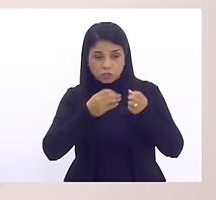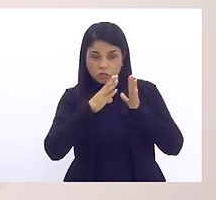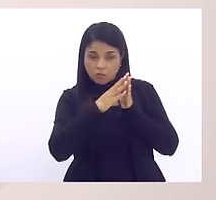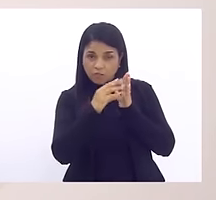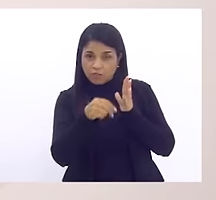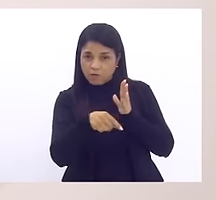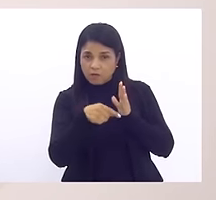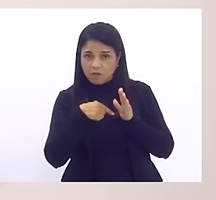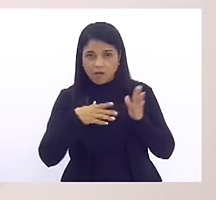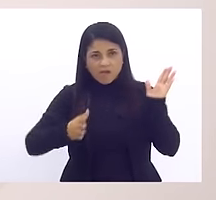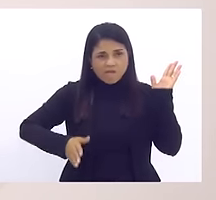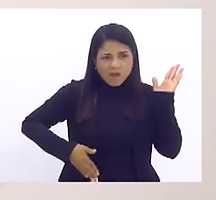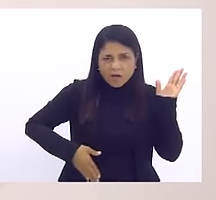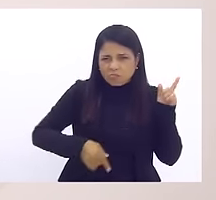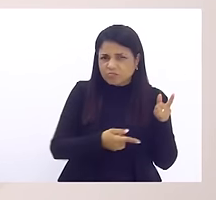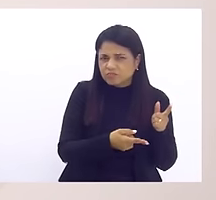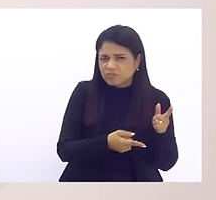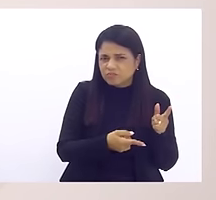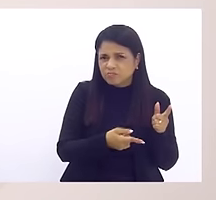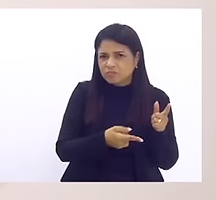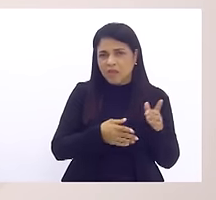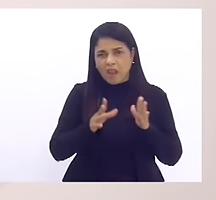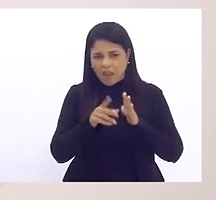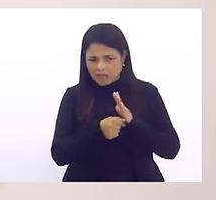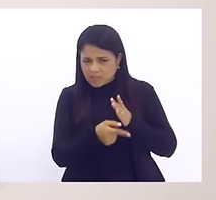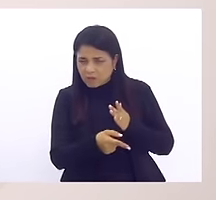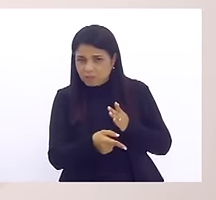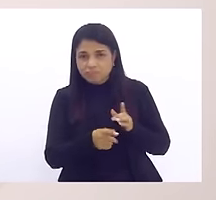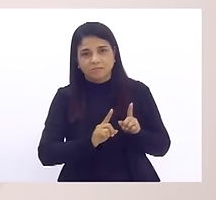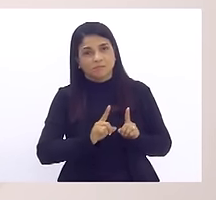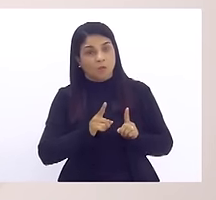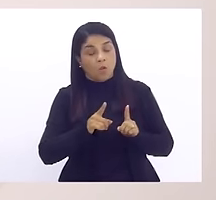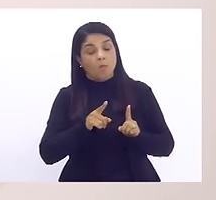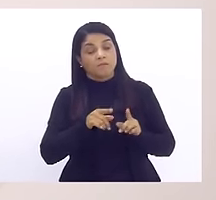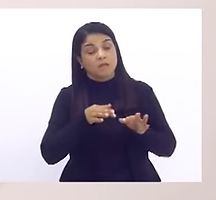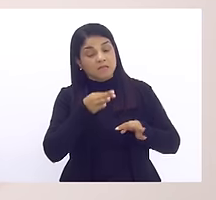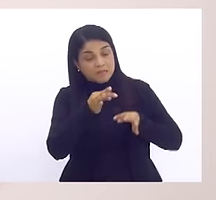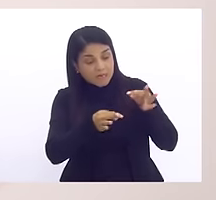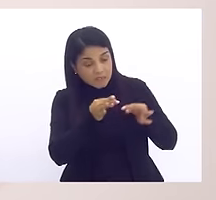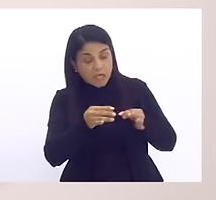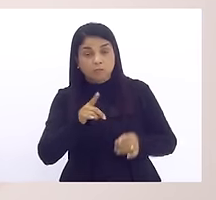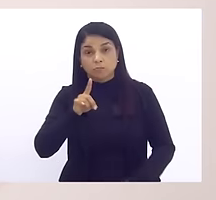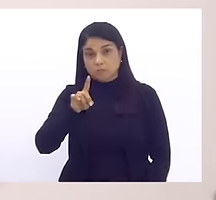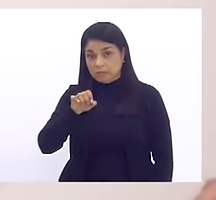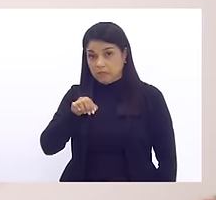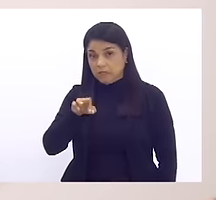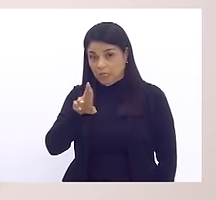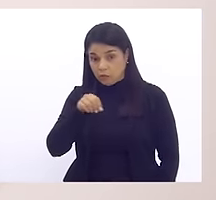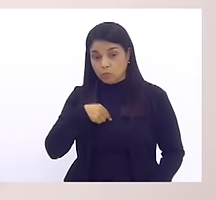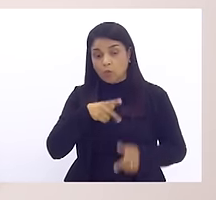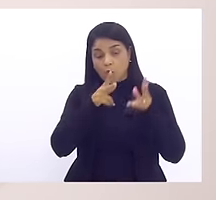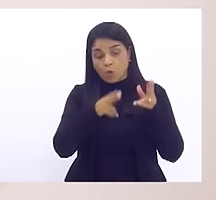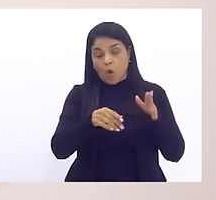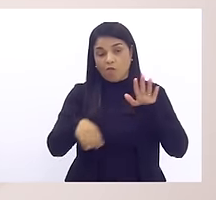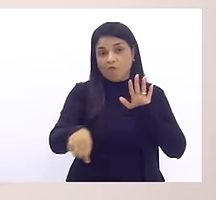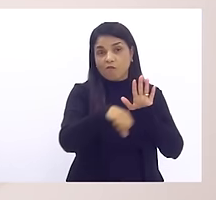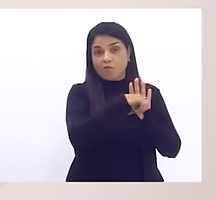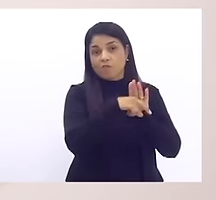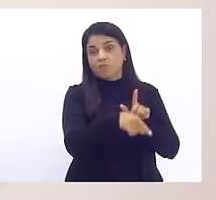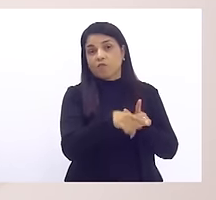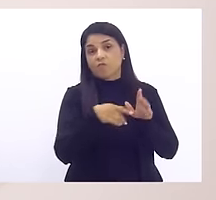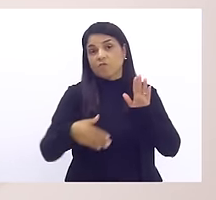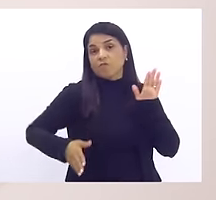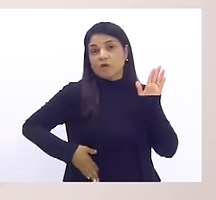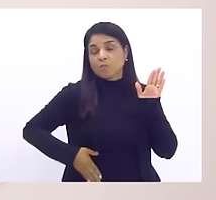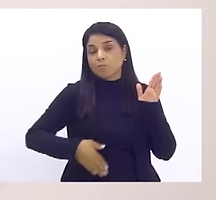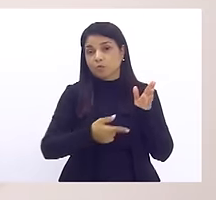que ele é vagabundo que ele é ladrão mas ele é tratado pelo neto como se fosse Porque na minha frente eu